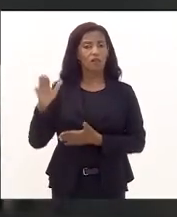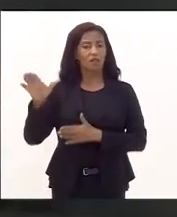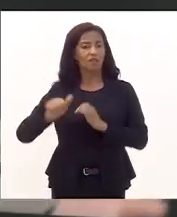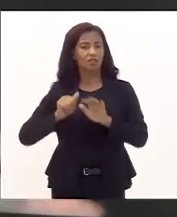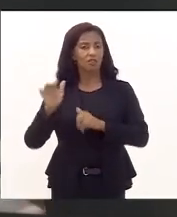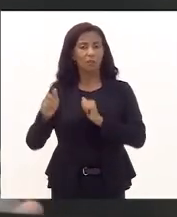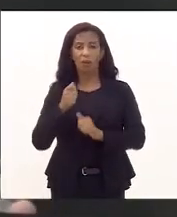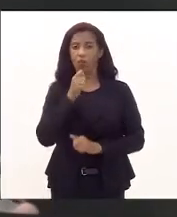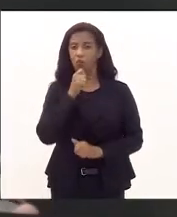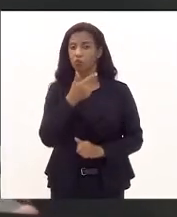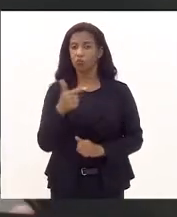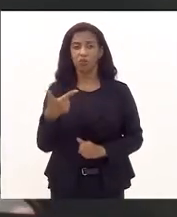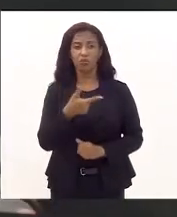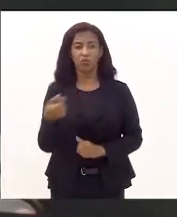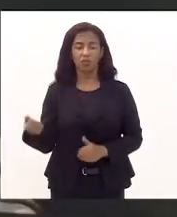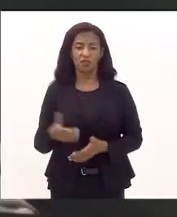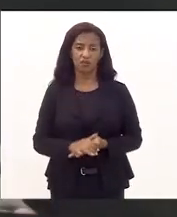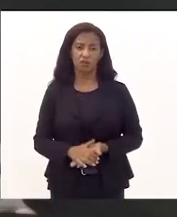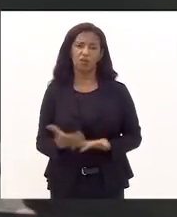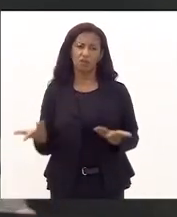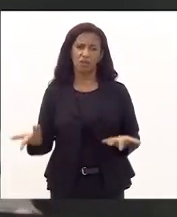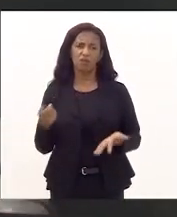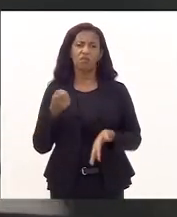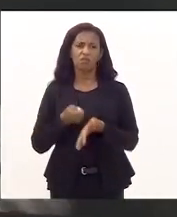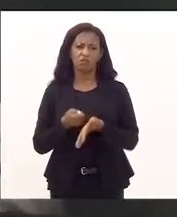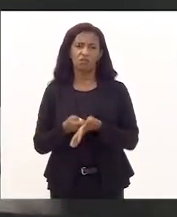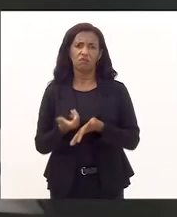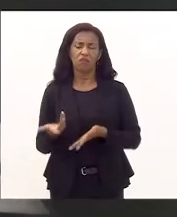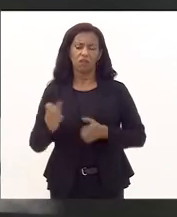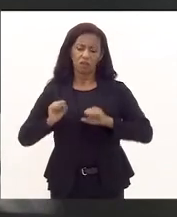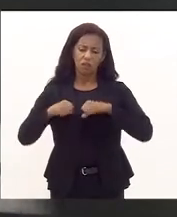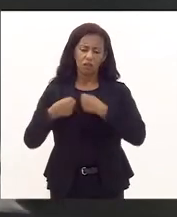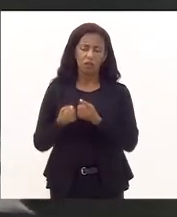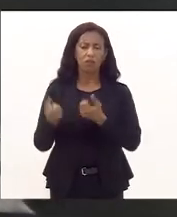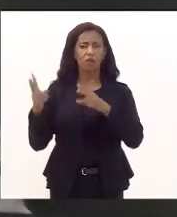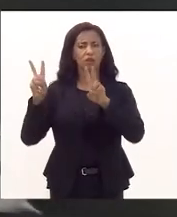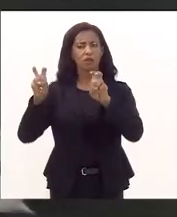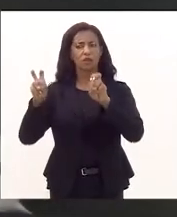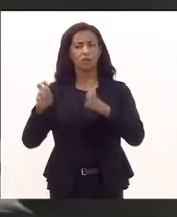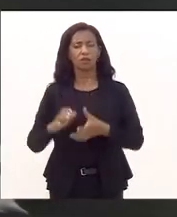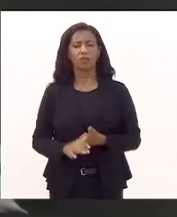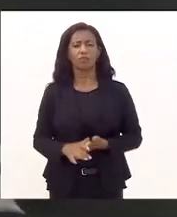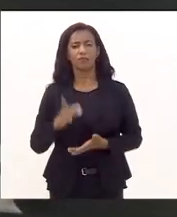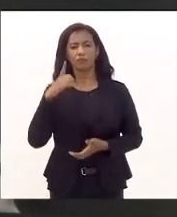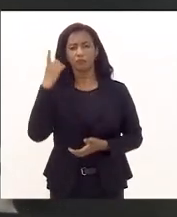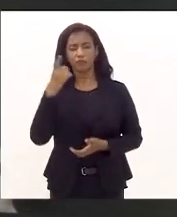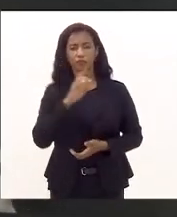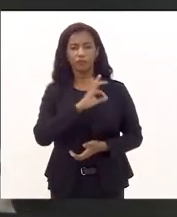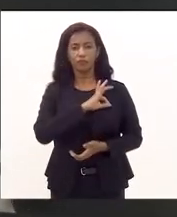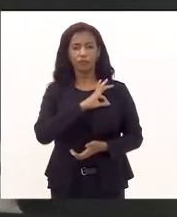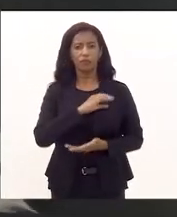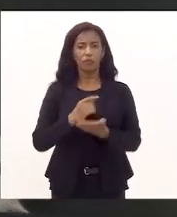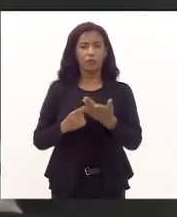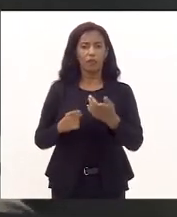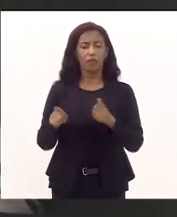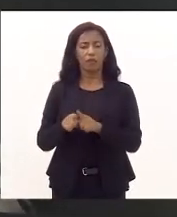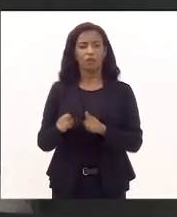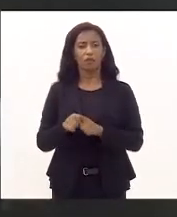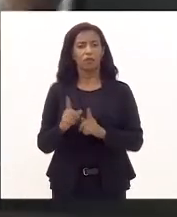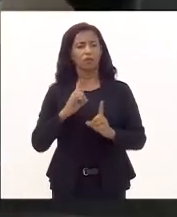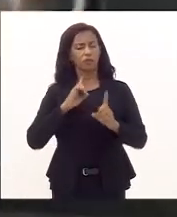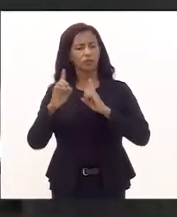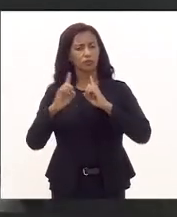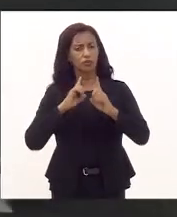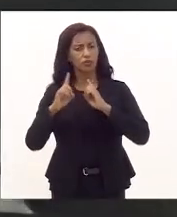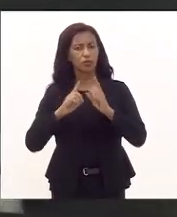acho que não tem 200. Então, gente, vamos tentar se debruçar nesse assunto aí. A deputada Marta Rocha, outro dia, foi para um